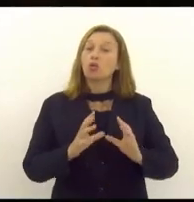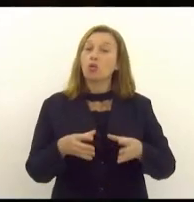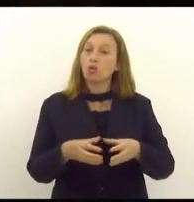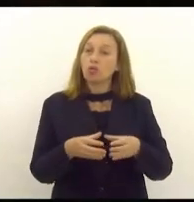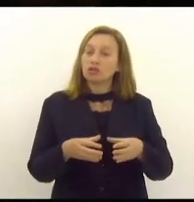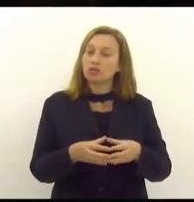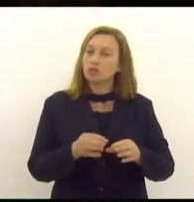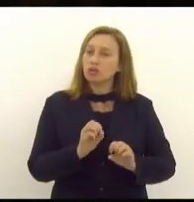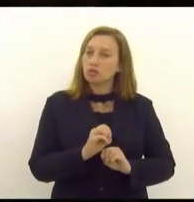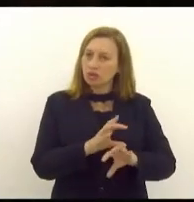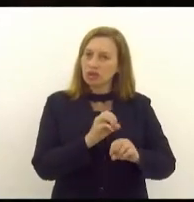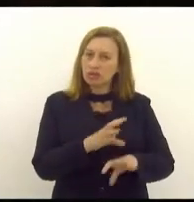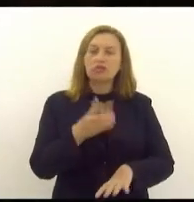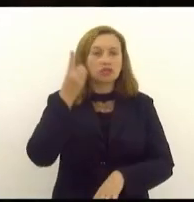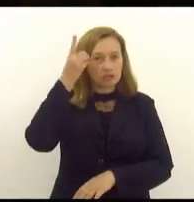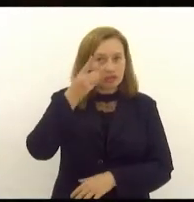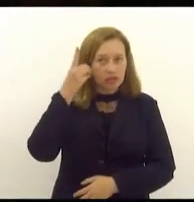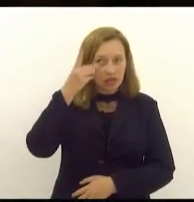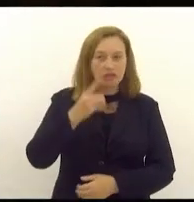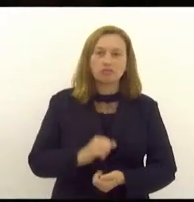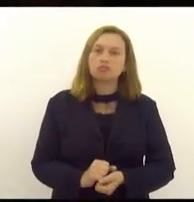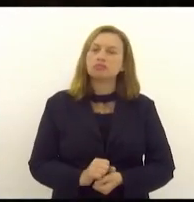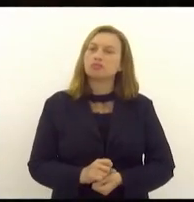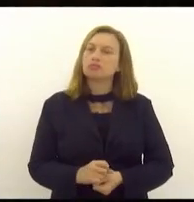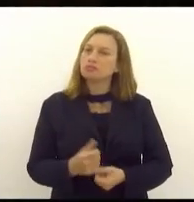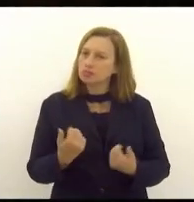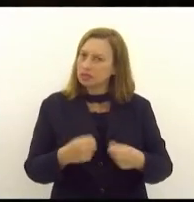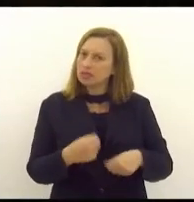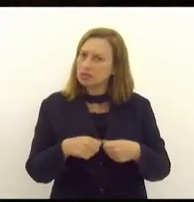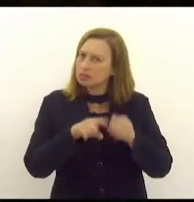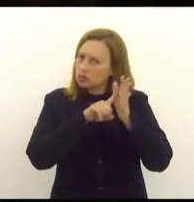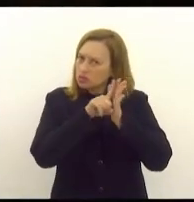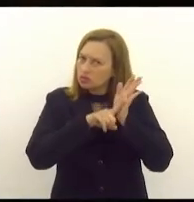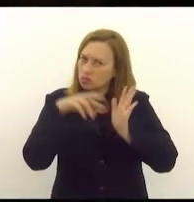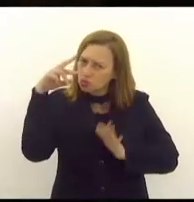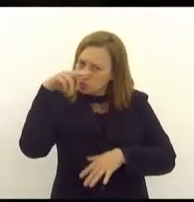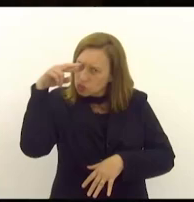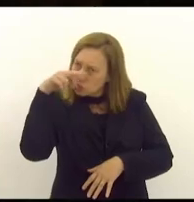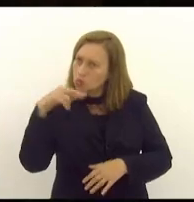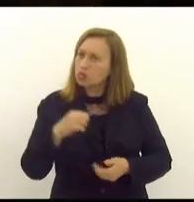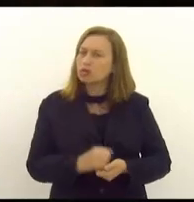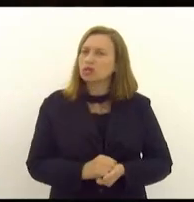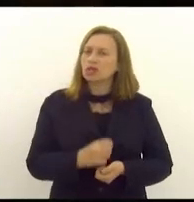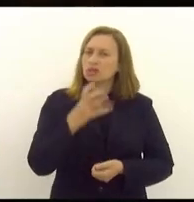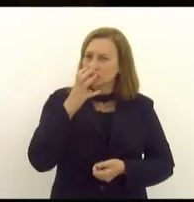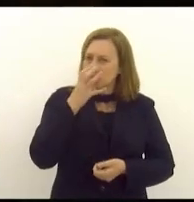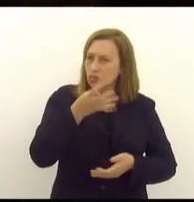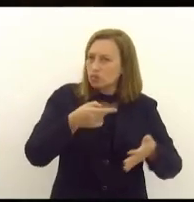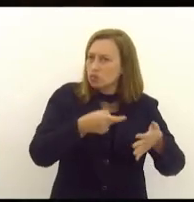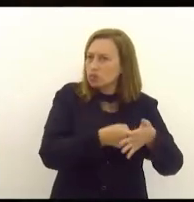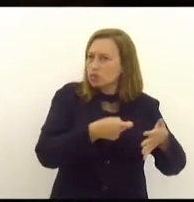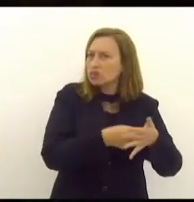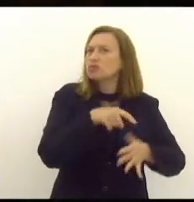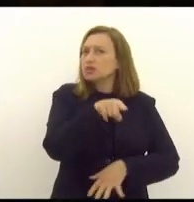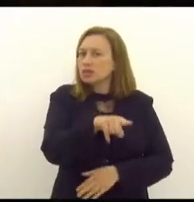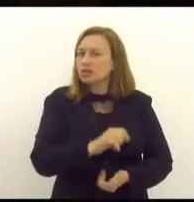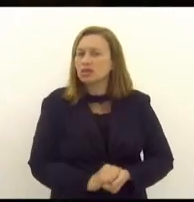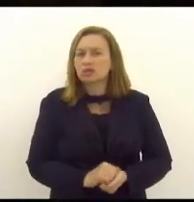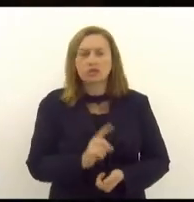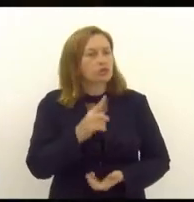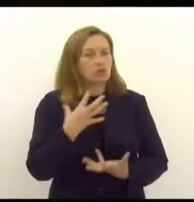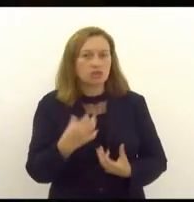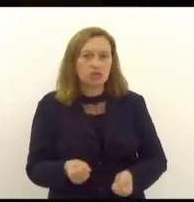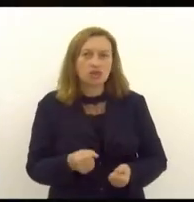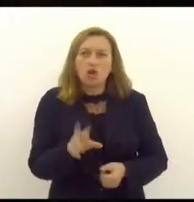Deputado se você se faz presente nós temos que investigar apurar essas denúncias aqui isso é